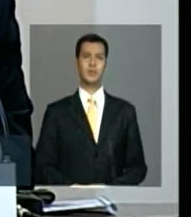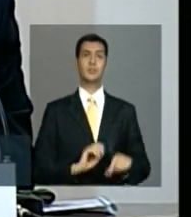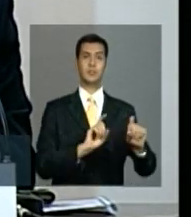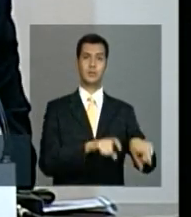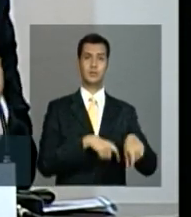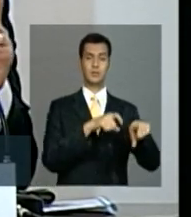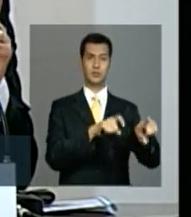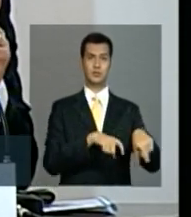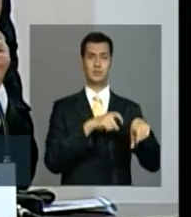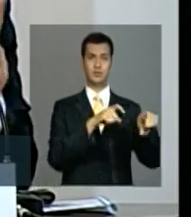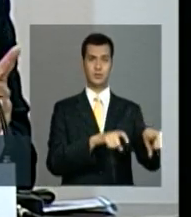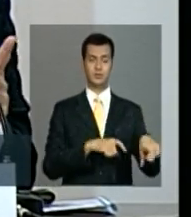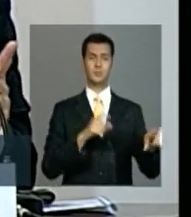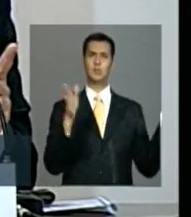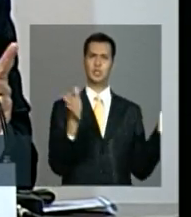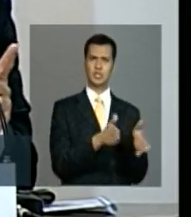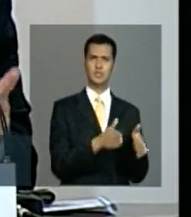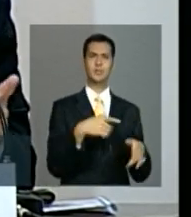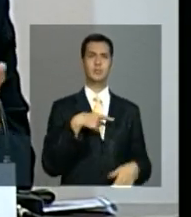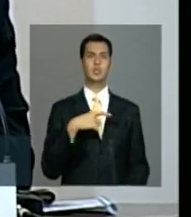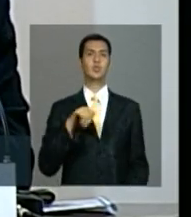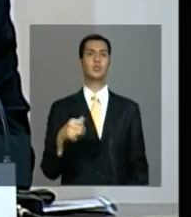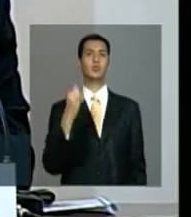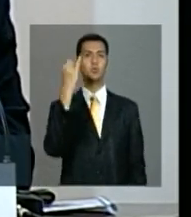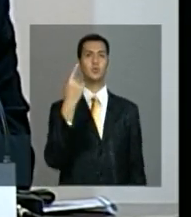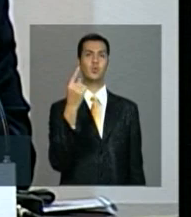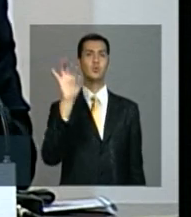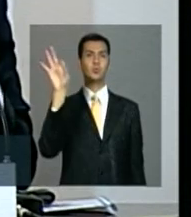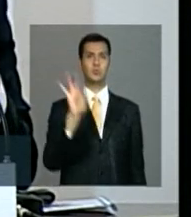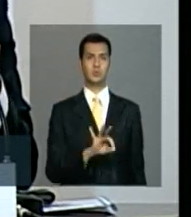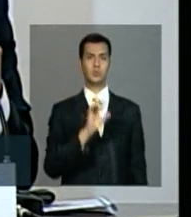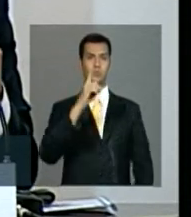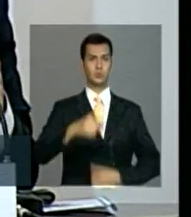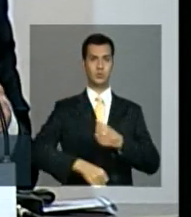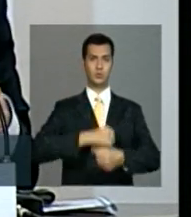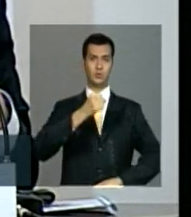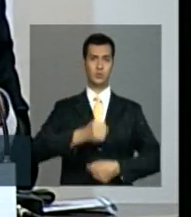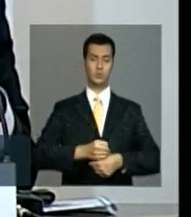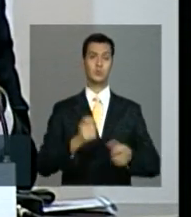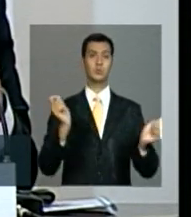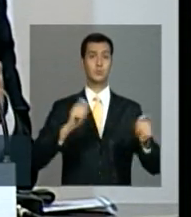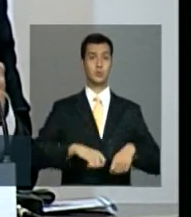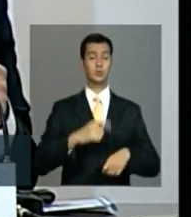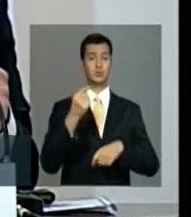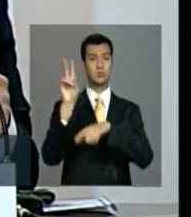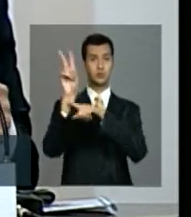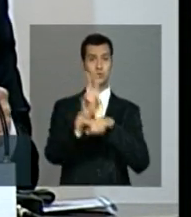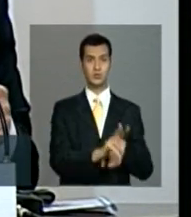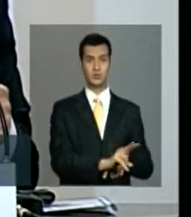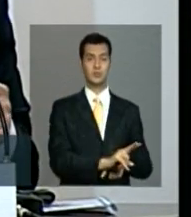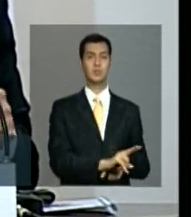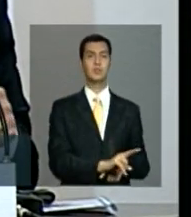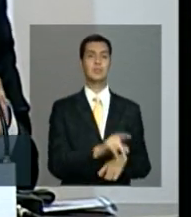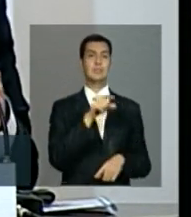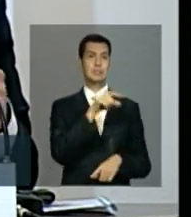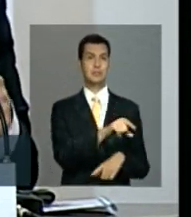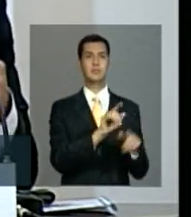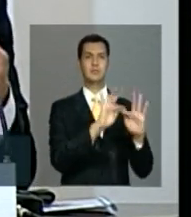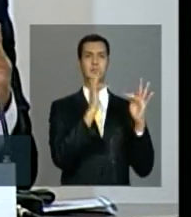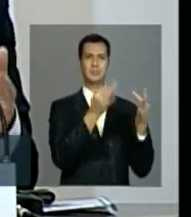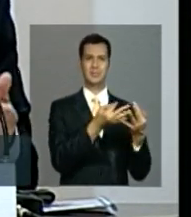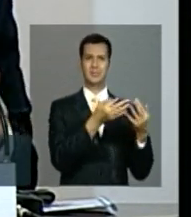subsidiado os juros é de 1% ao ano você poderá tomar no caso do Agricultor de base familiar